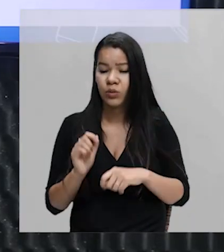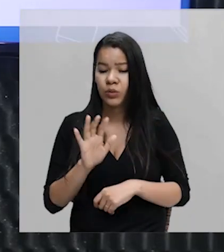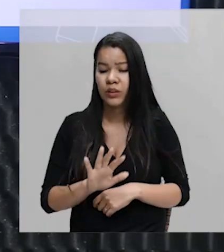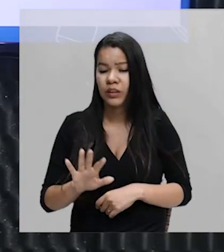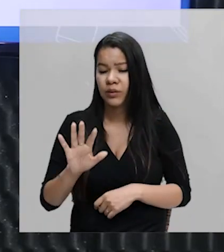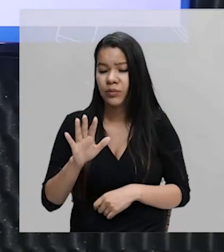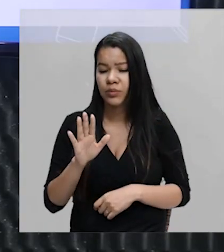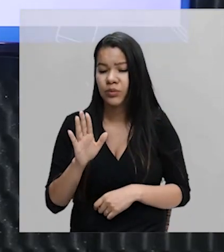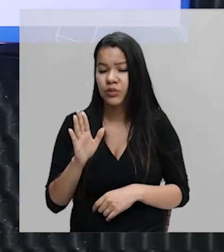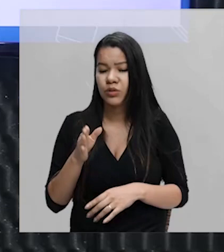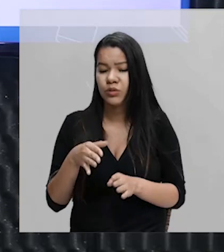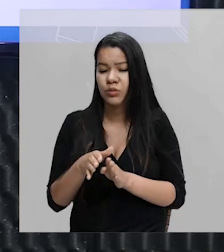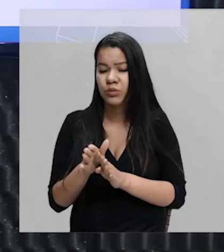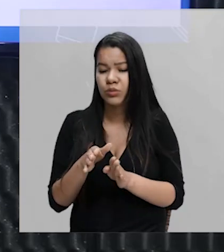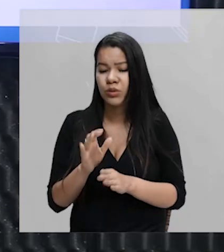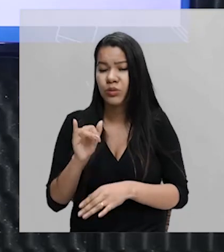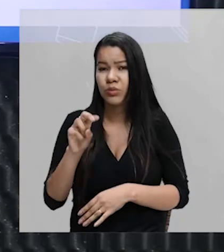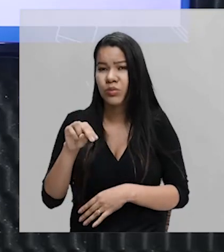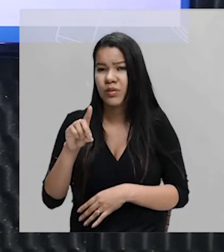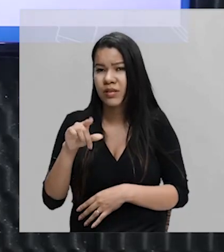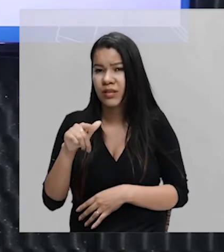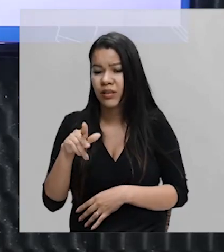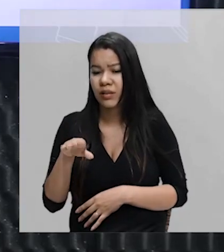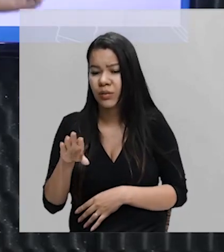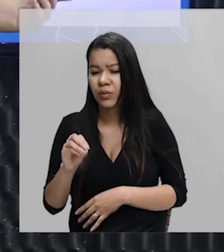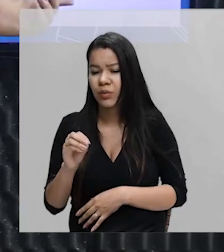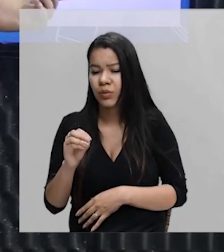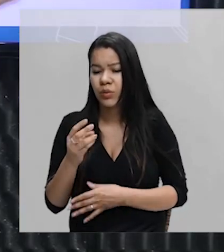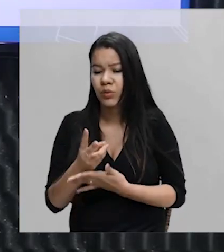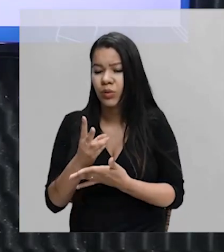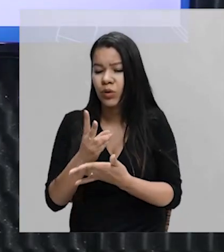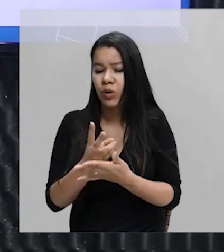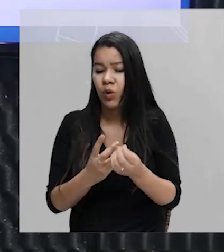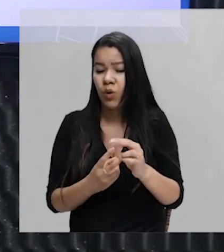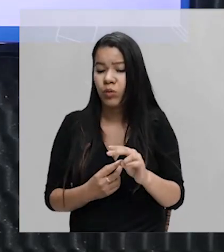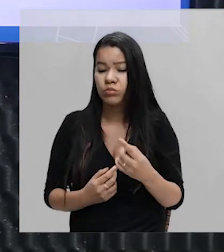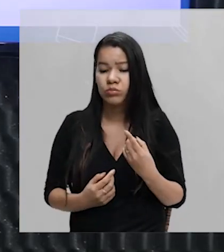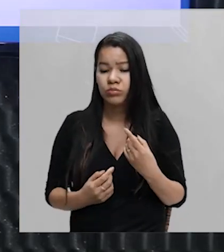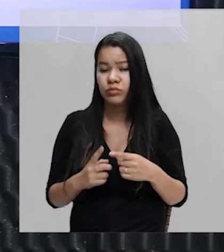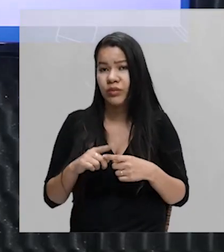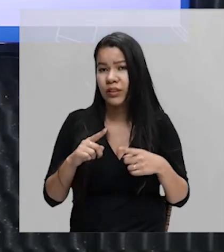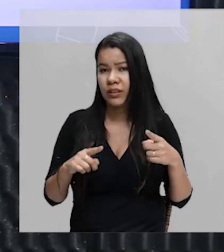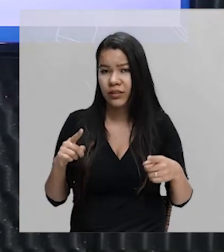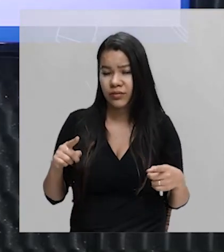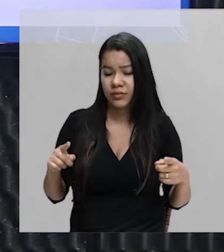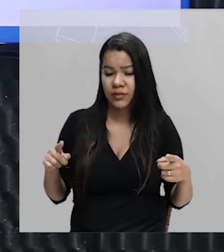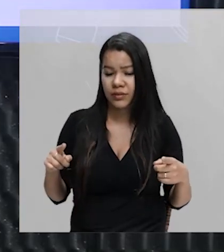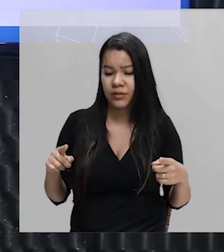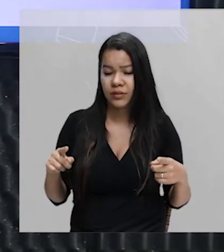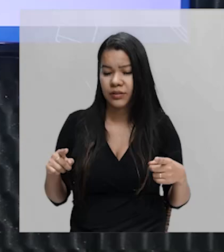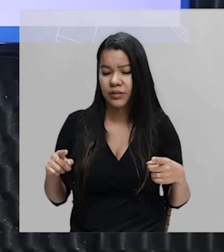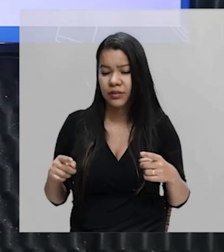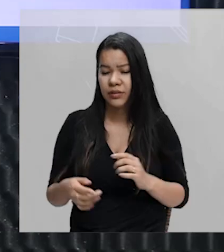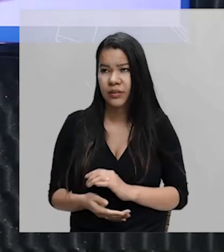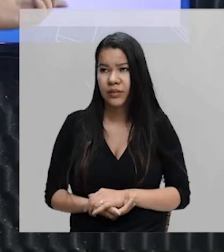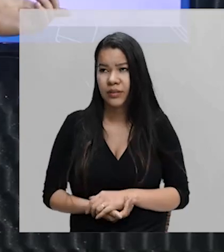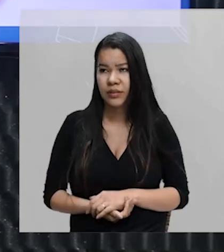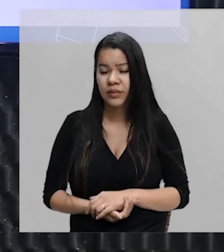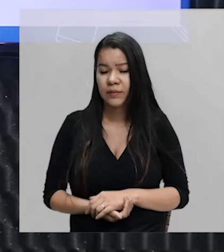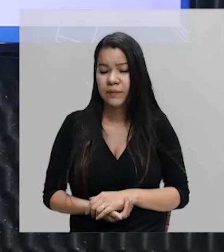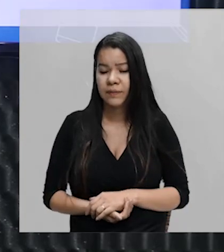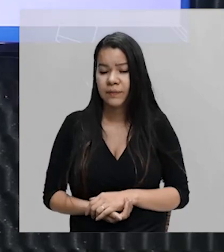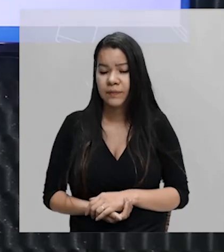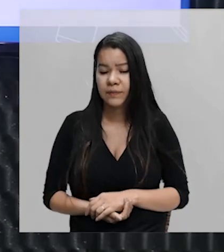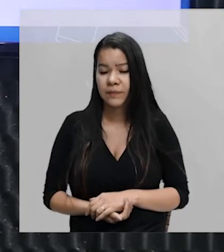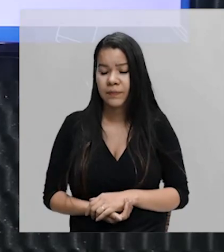constante, certo? É com campo variável, né? Um campo de fluxo magnético